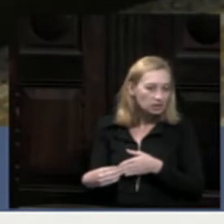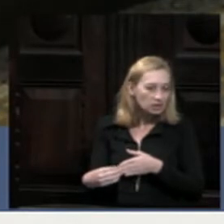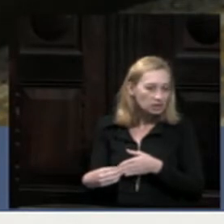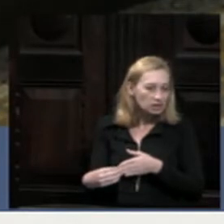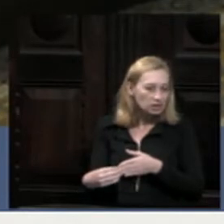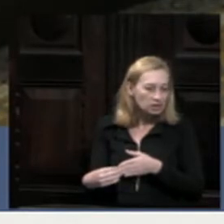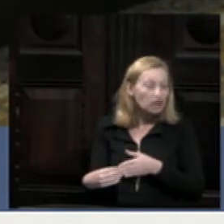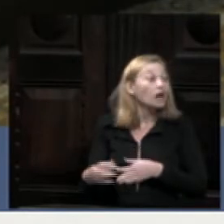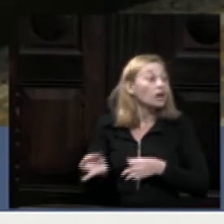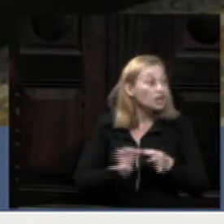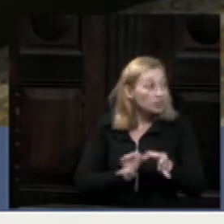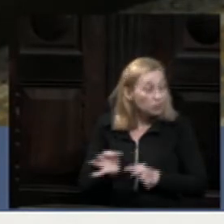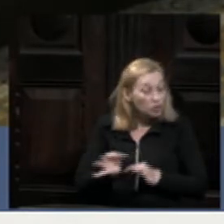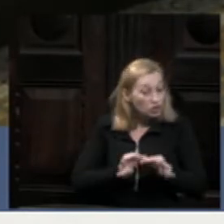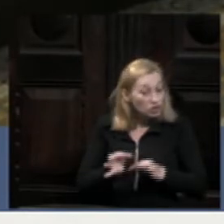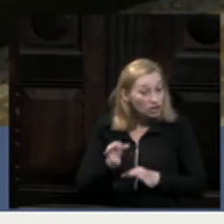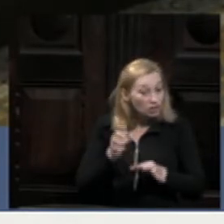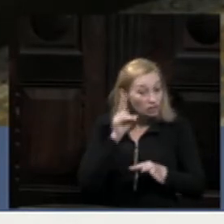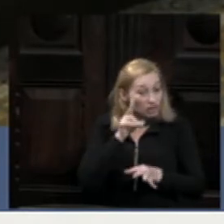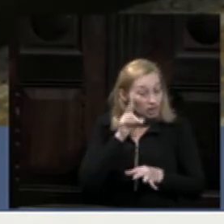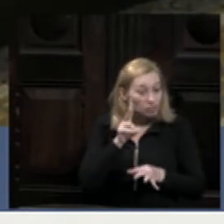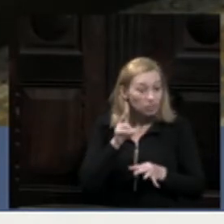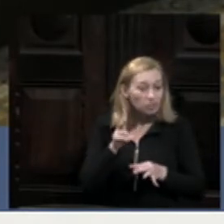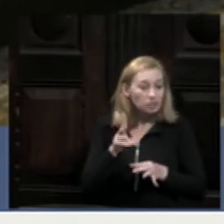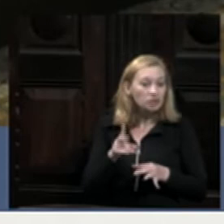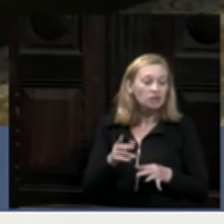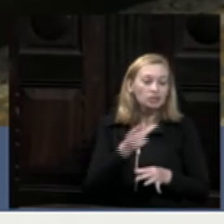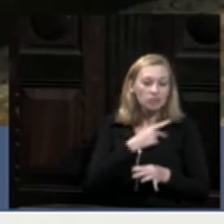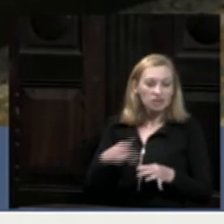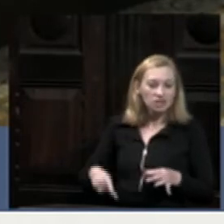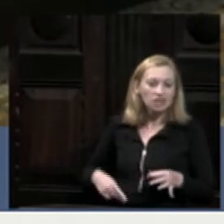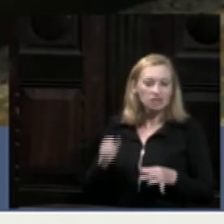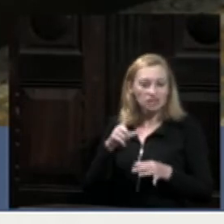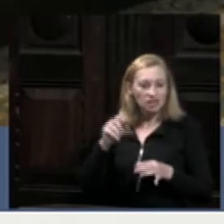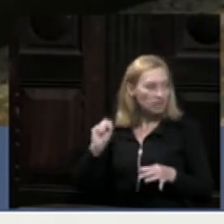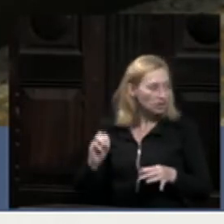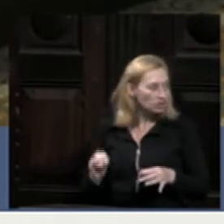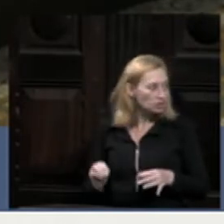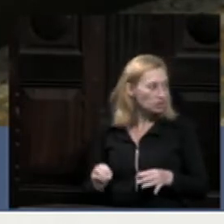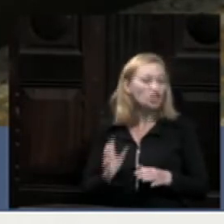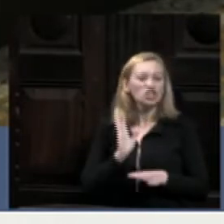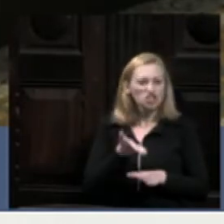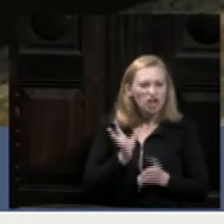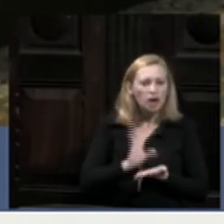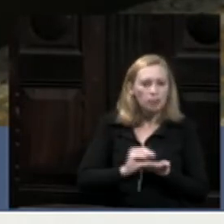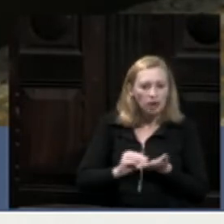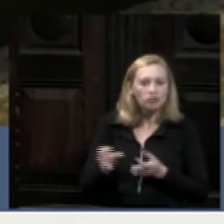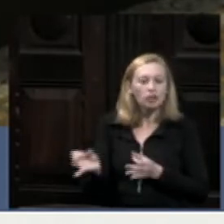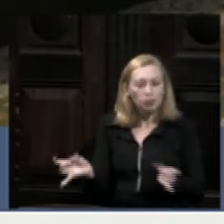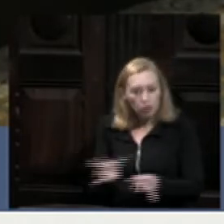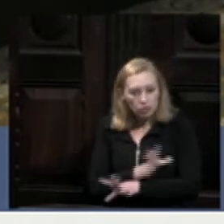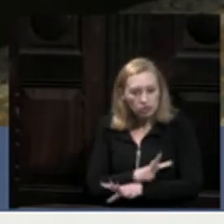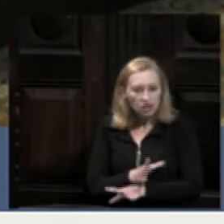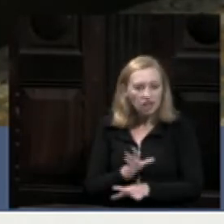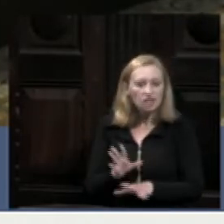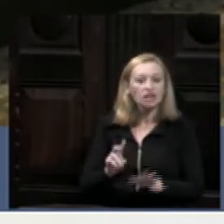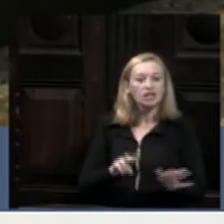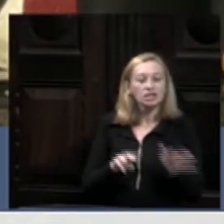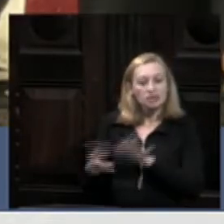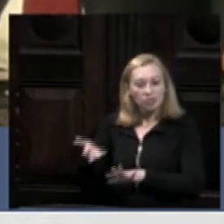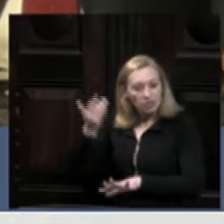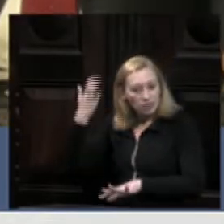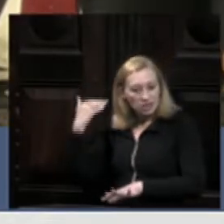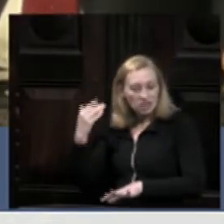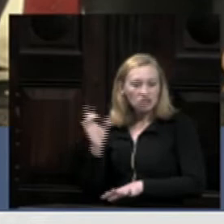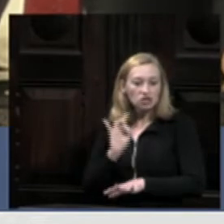E aquele projeto, presidente André Siciliano, que eu já falei com Vossa Excelência... Tá aqui, a pauta já está pronta desde a semana passada, nós só vamos incluir, essa